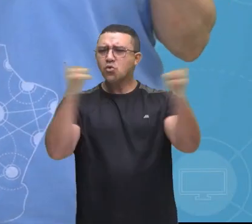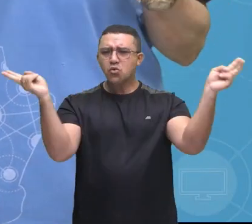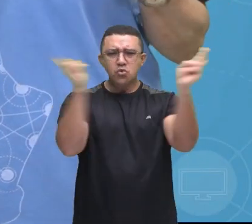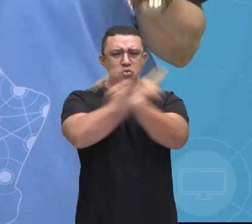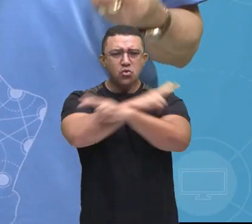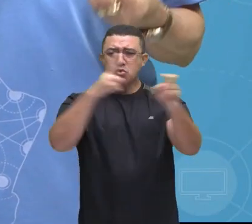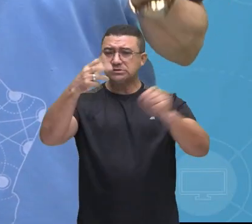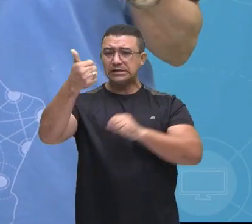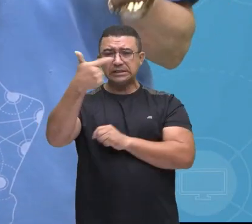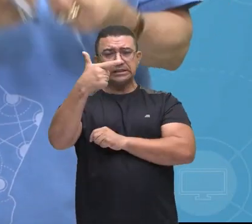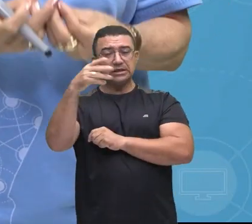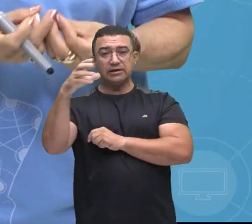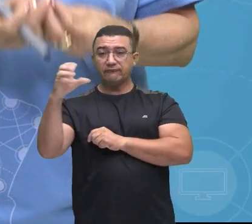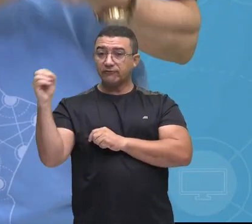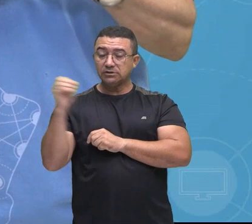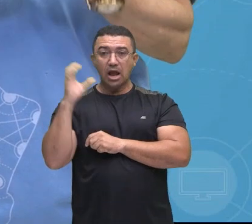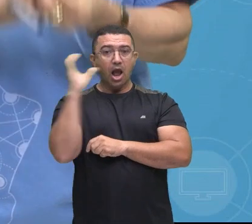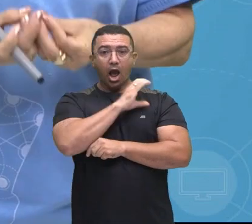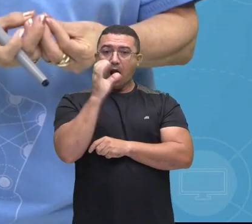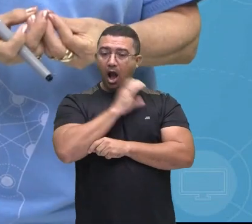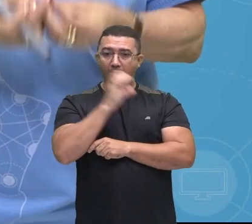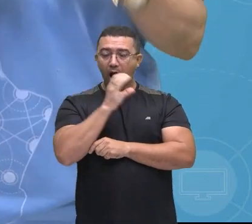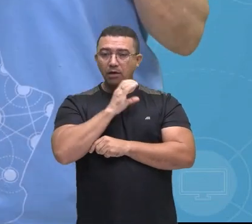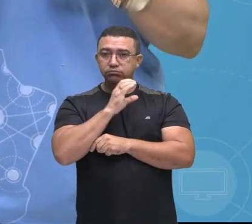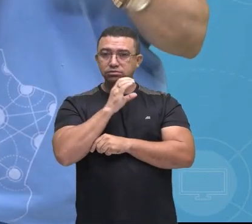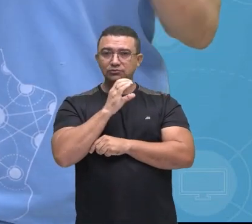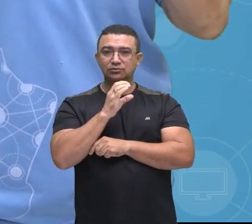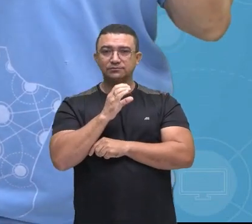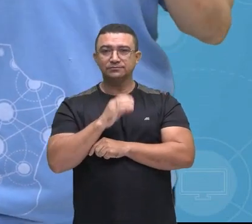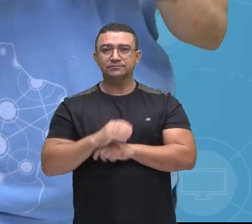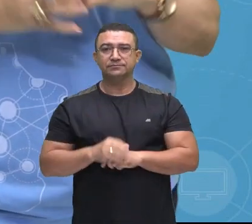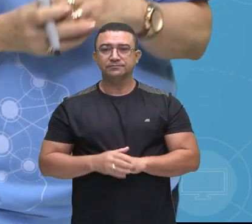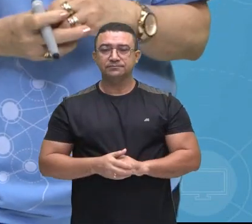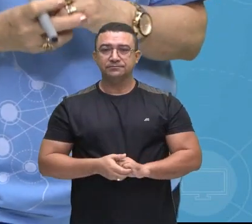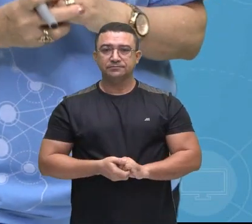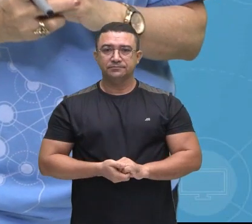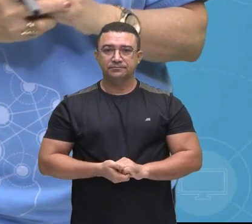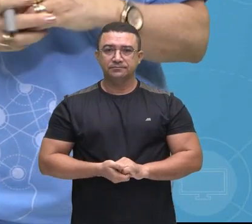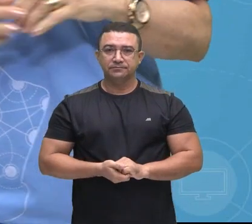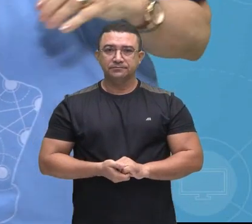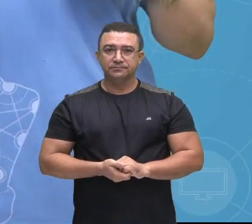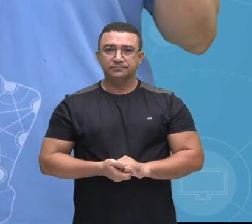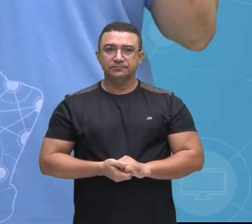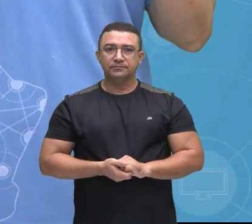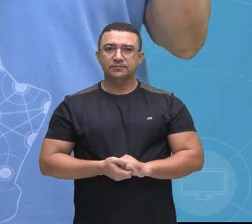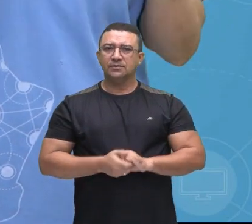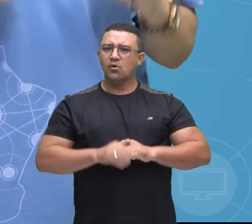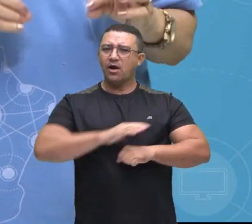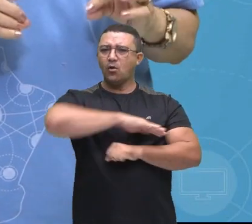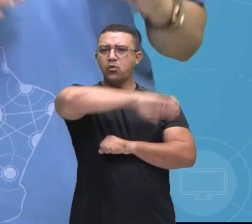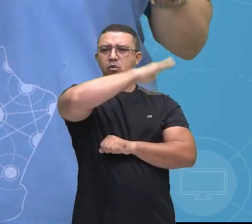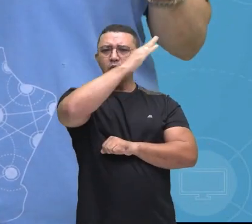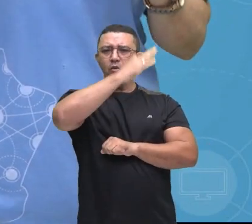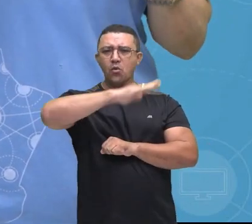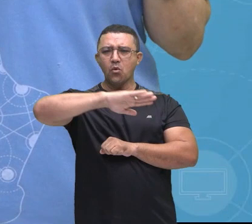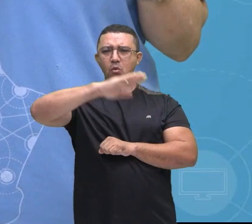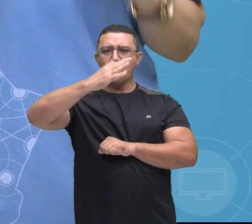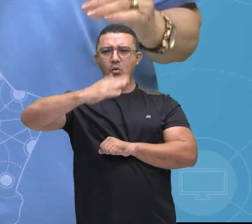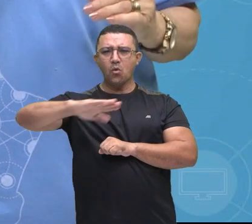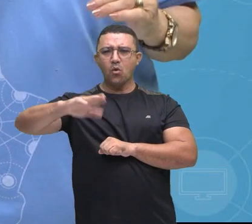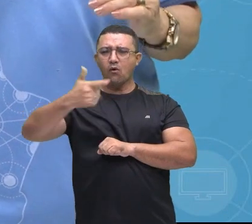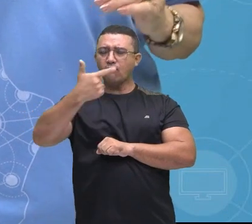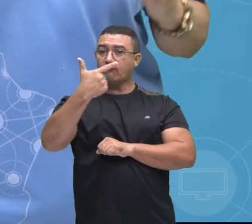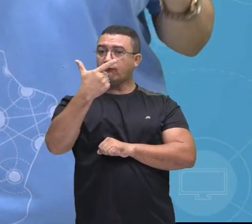chegavam a 120 quilômetros horários e, vamos continuando aí, e as ondas de